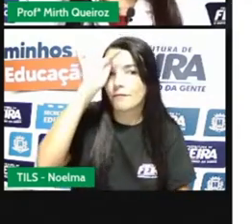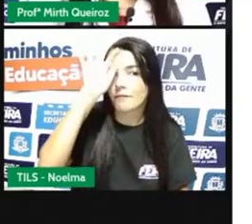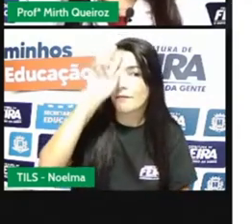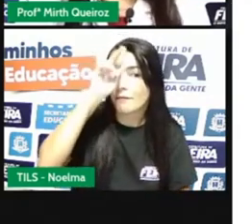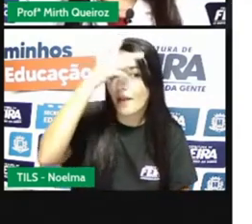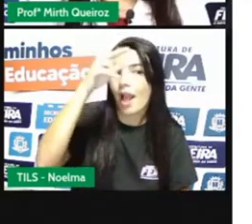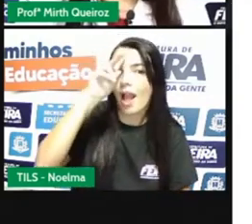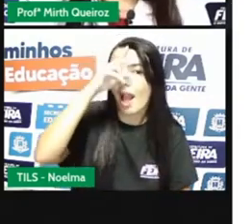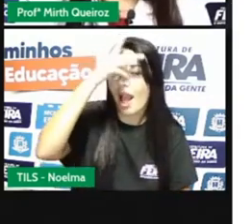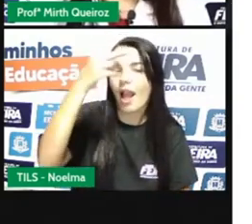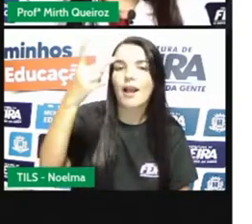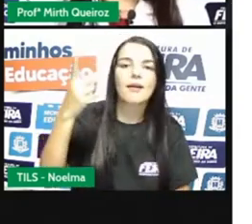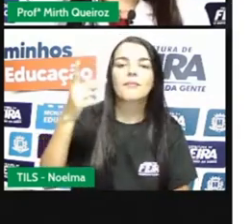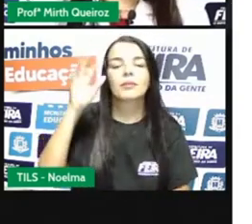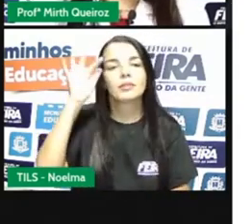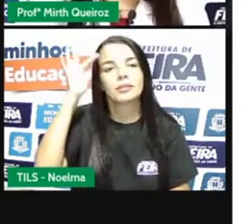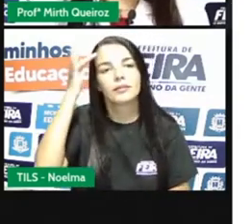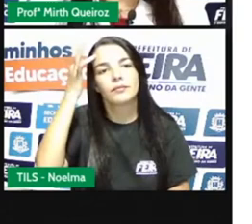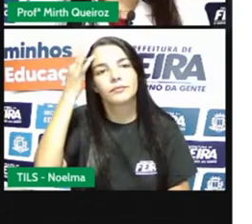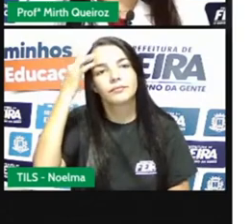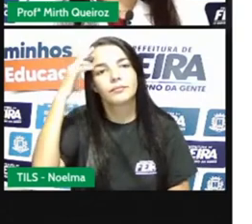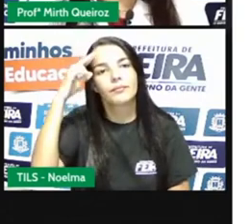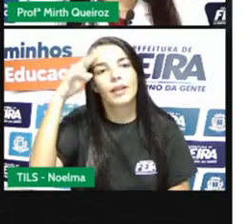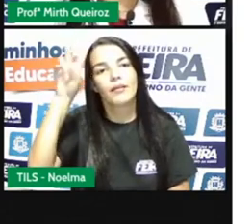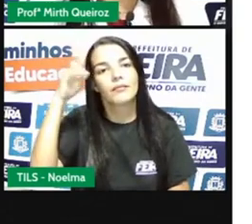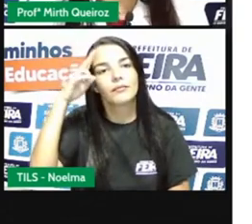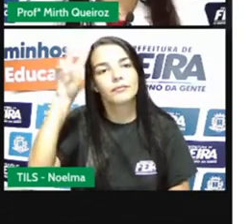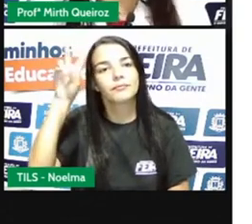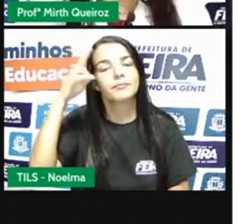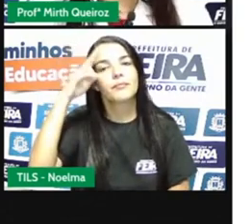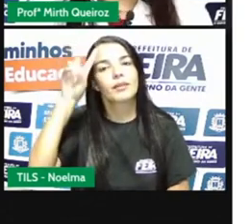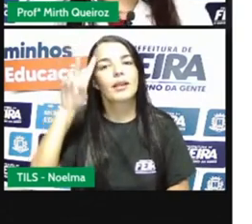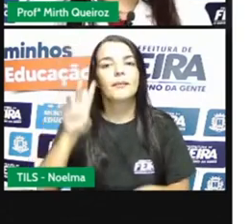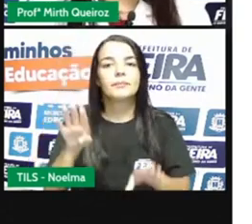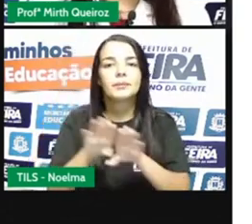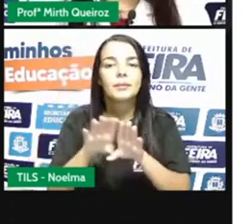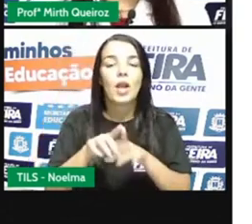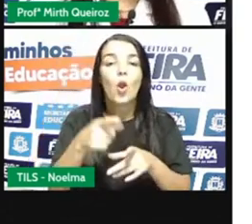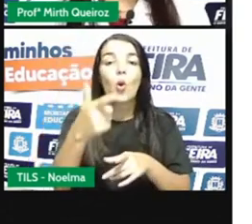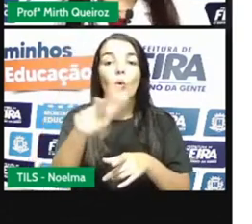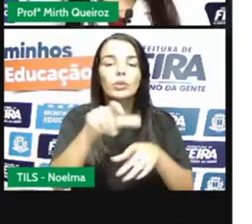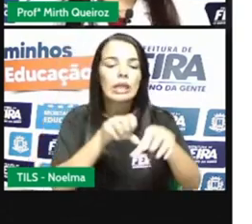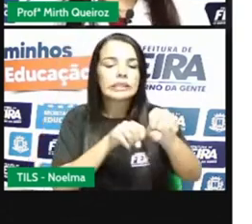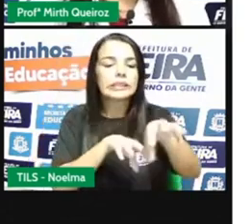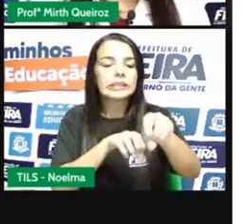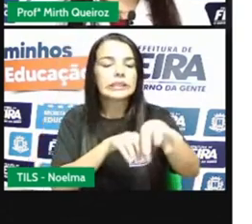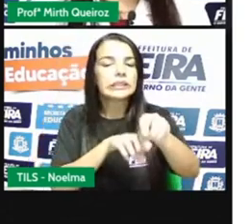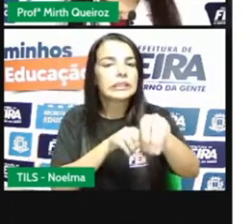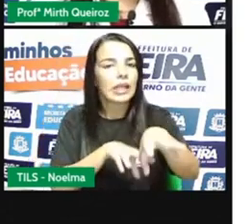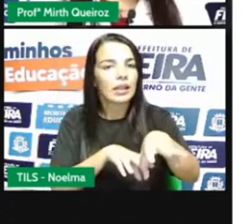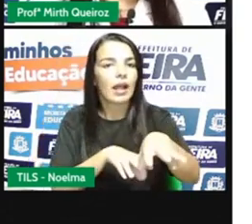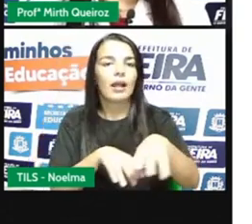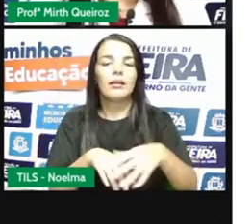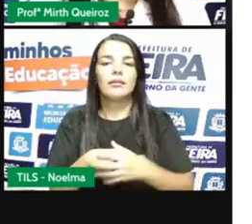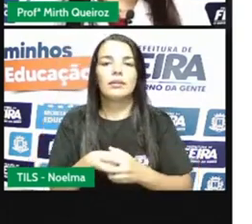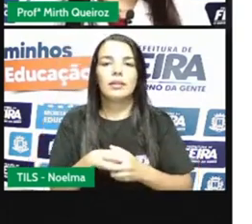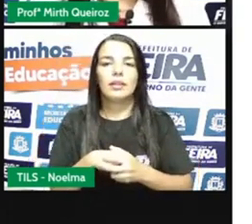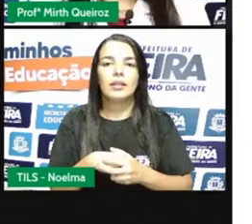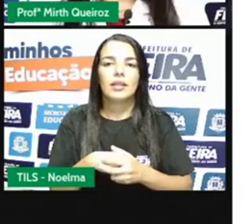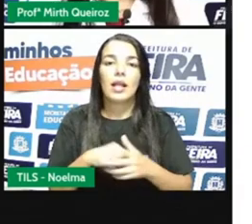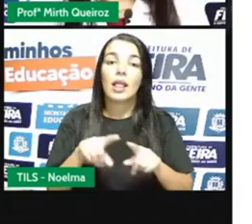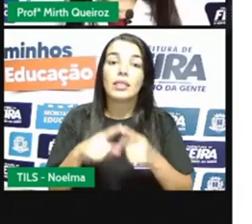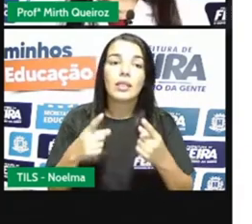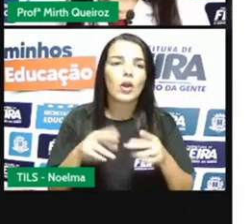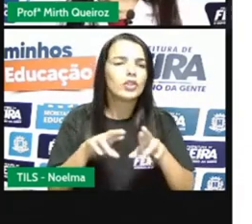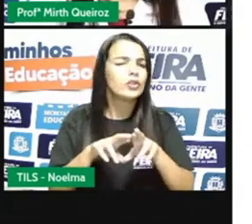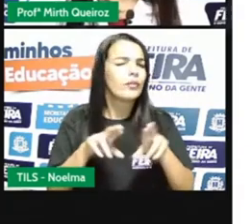né? E outros para instruir, para ensinar algo. Enfim, distintas são